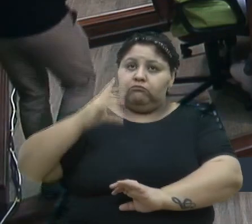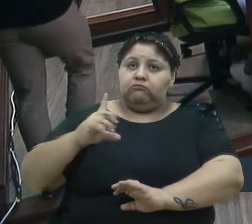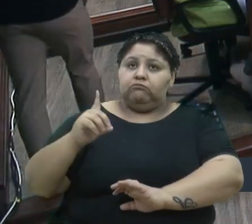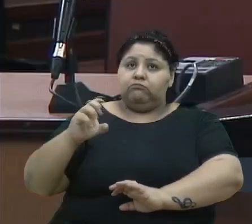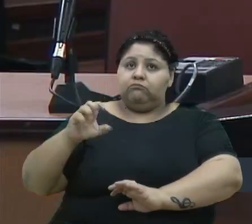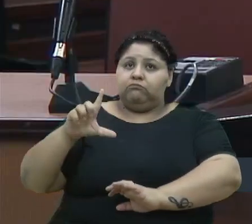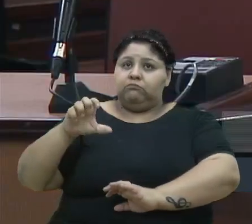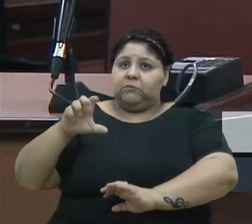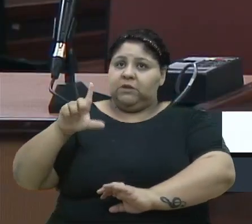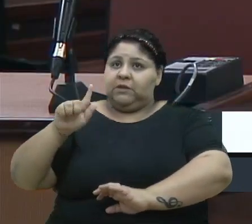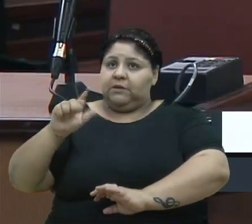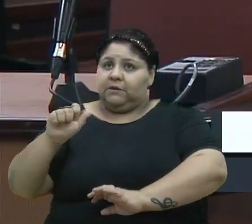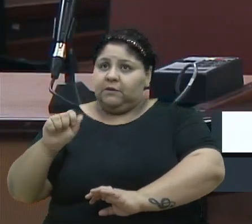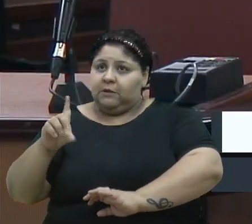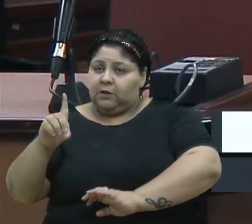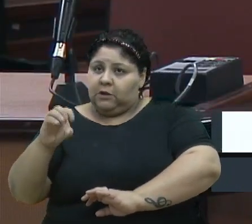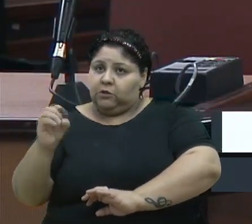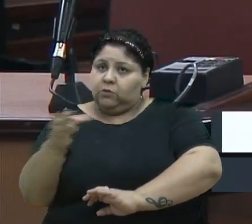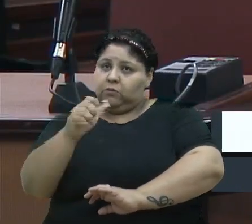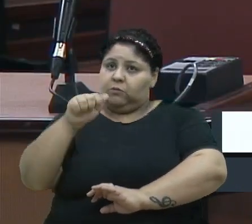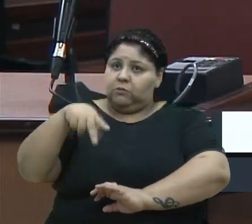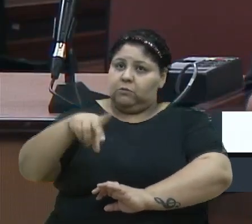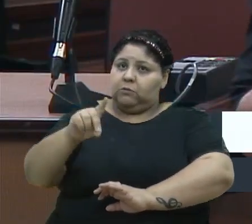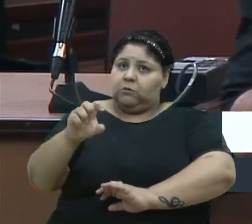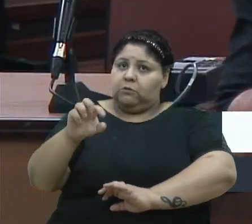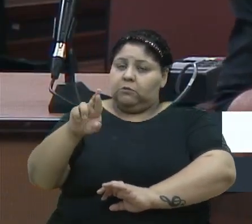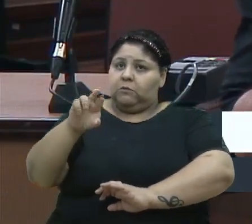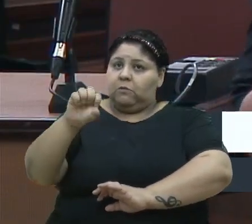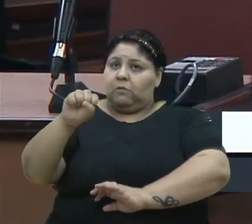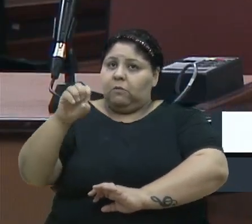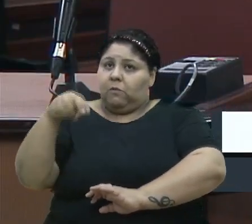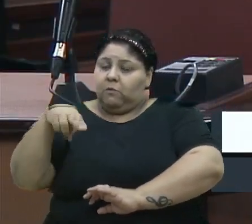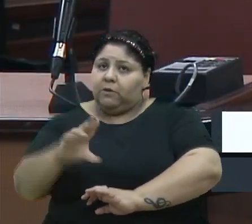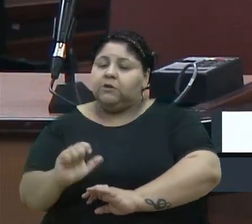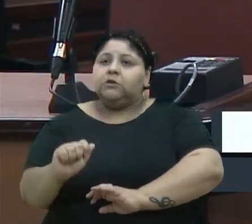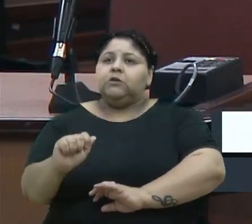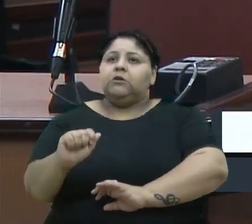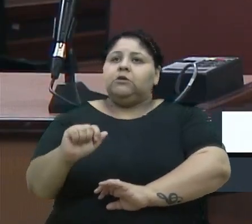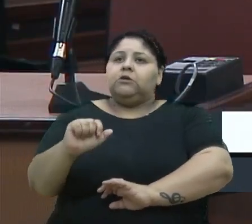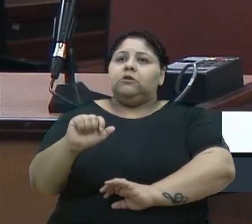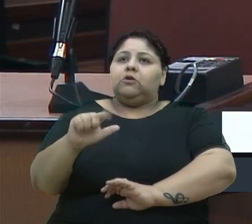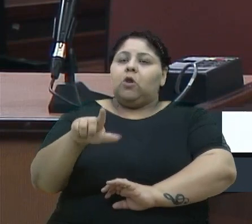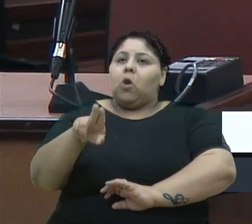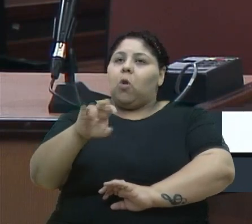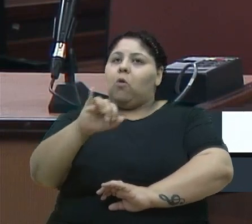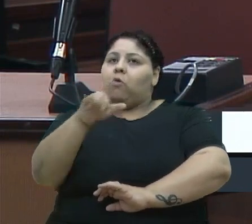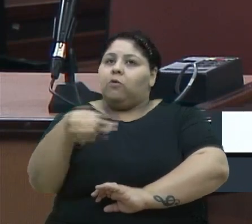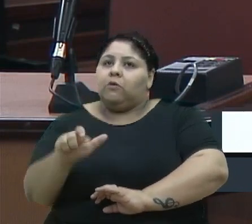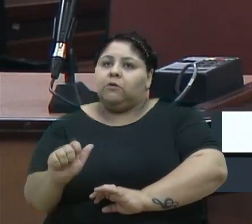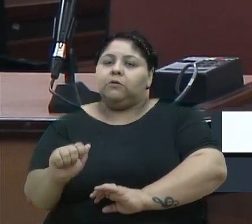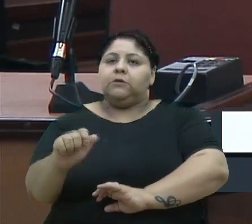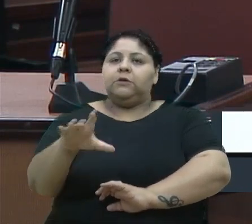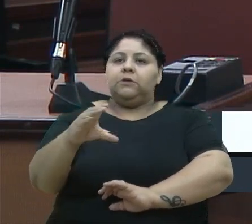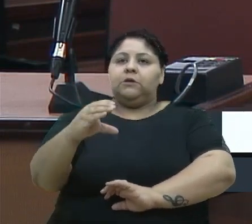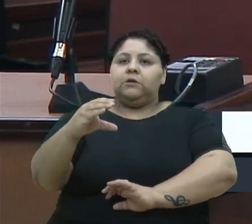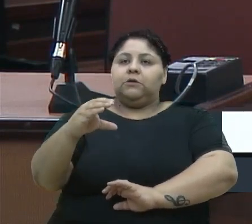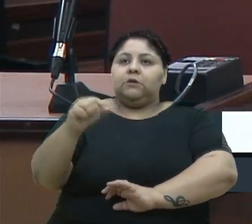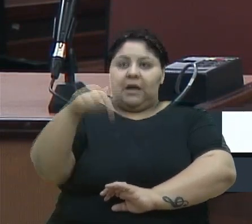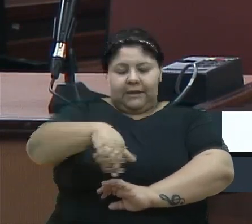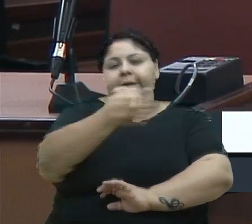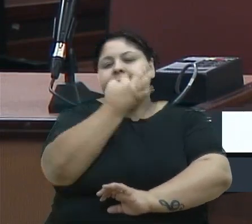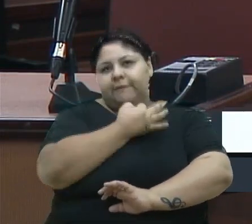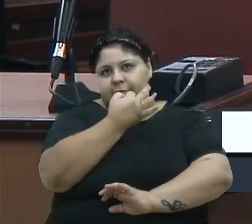chefia de Polícia Civil do Estado do Rio Grande do Sul, delegado regional Augusto Cavalheiro Neto, delegado Luciano Riggs, delegado da Draco, de Caxias do